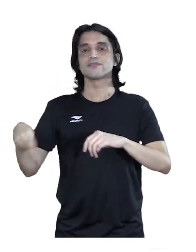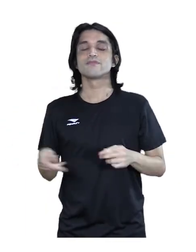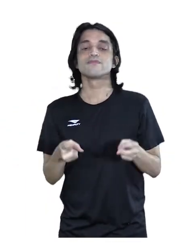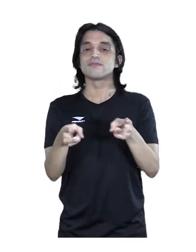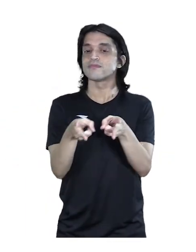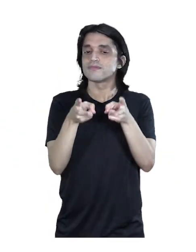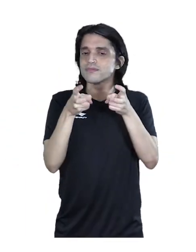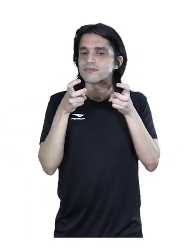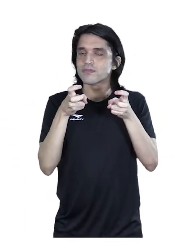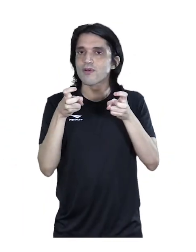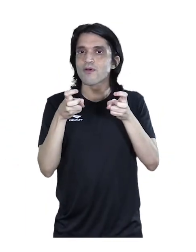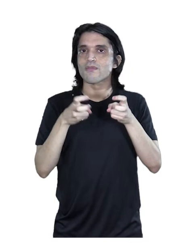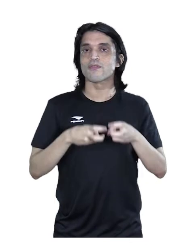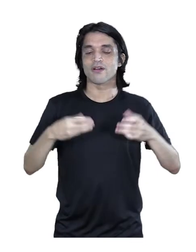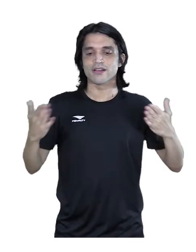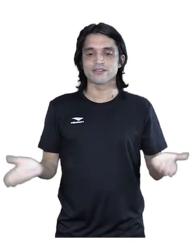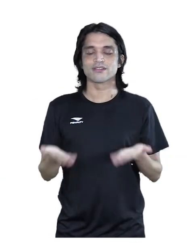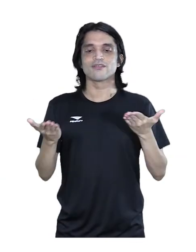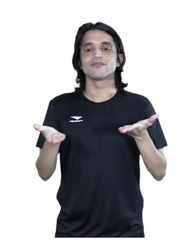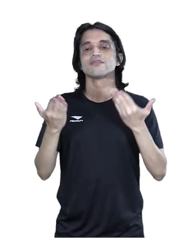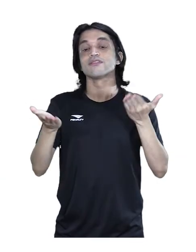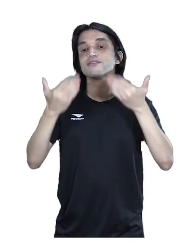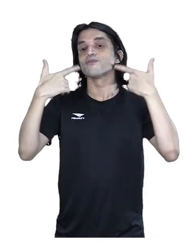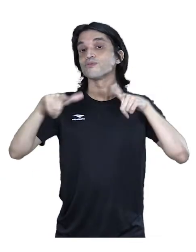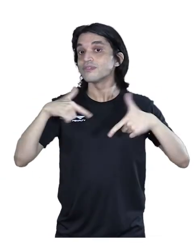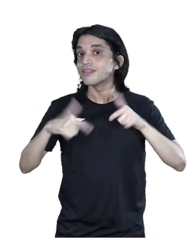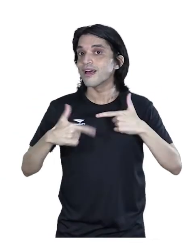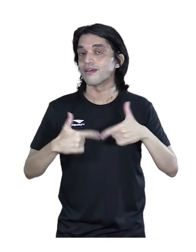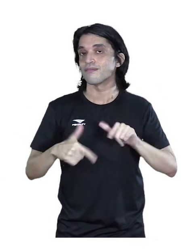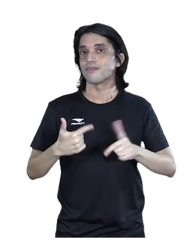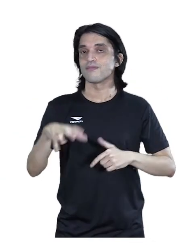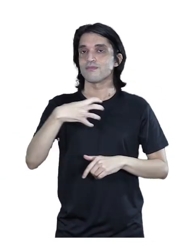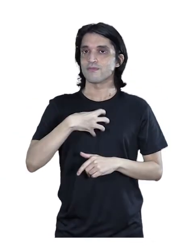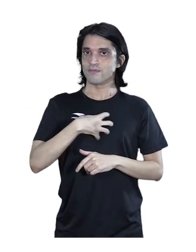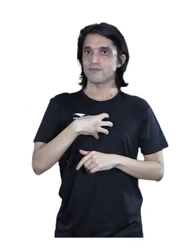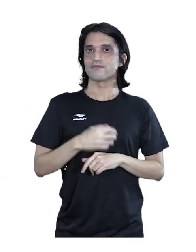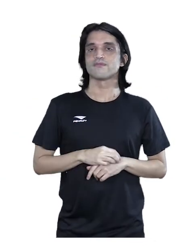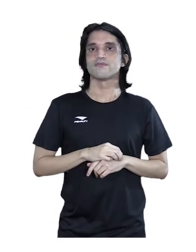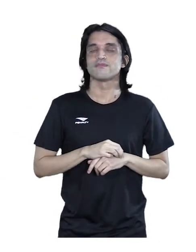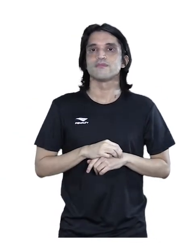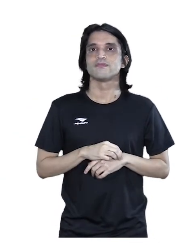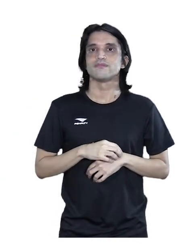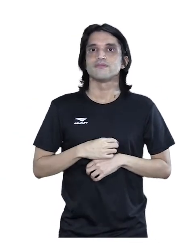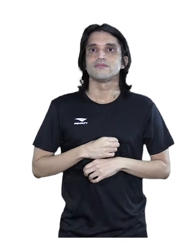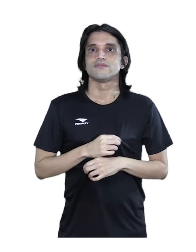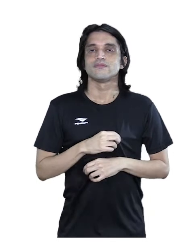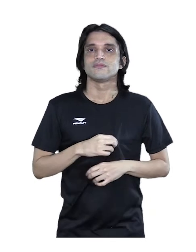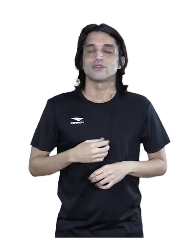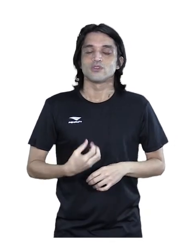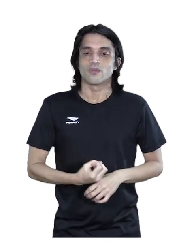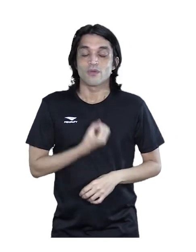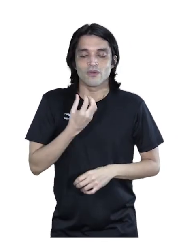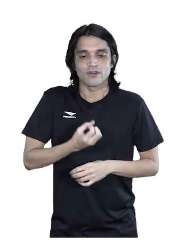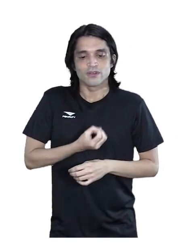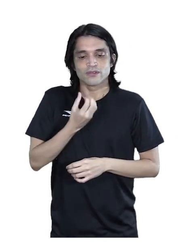Percebam a exaltação do lavor poético, quer dizer, ao trabalho poético. A linguagem utilizada é apurada,